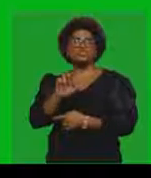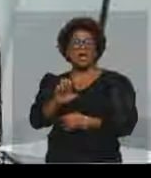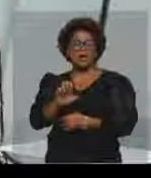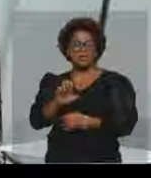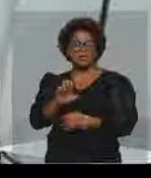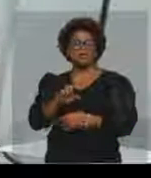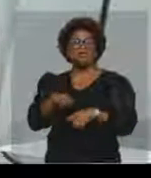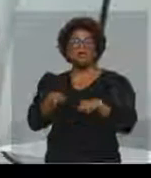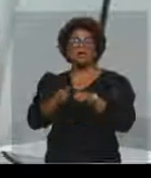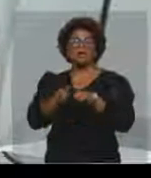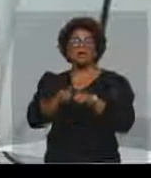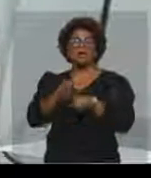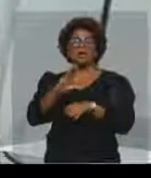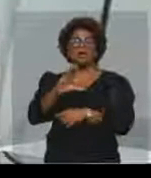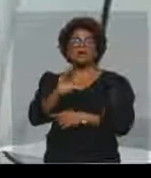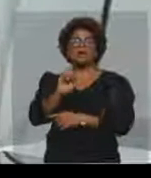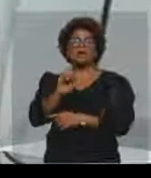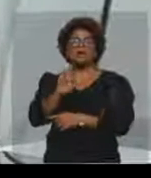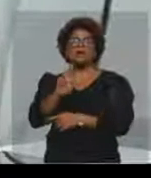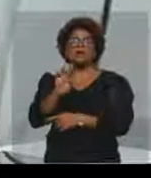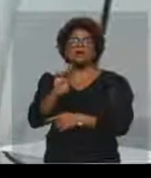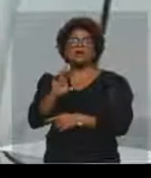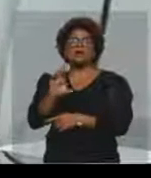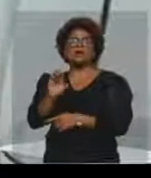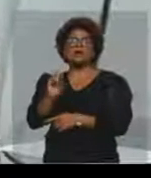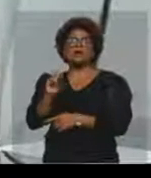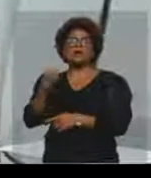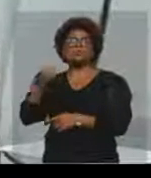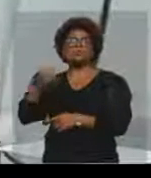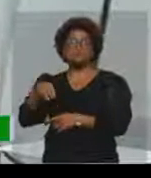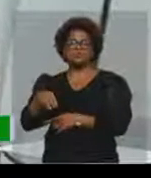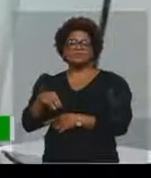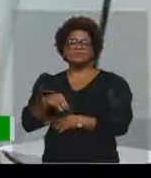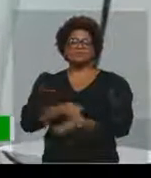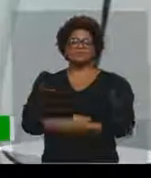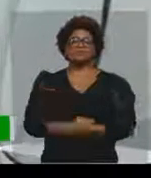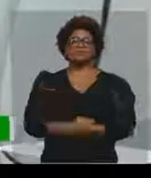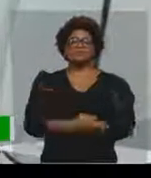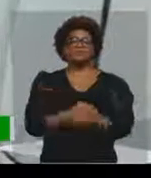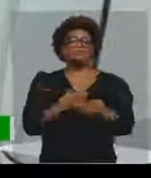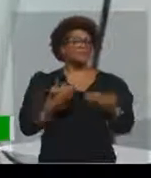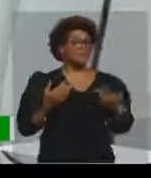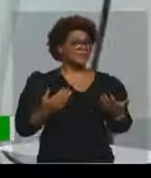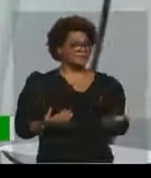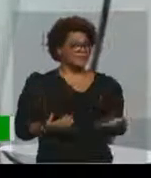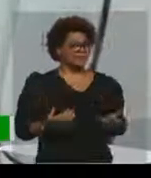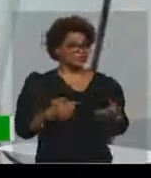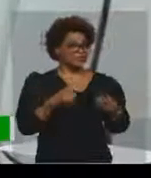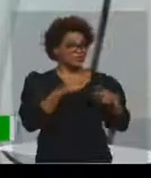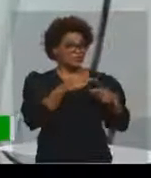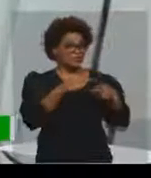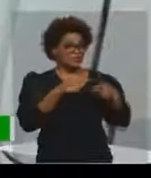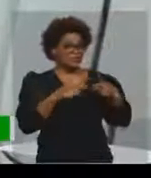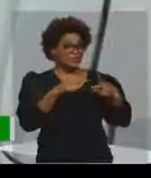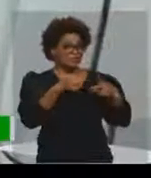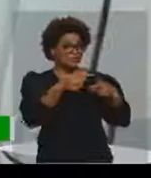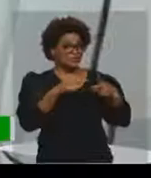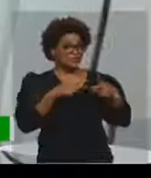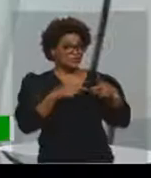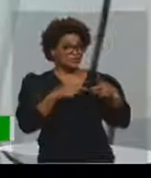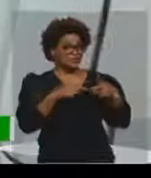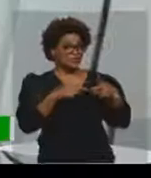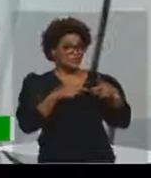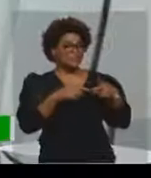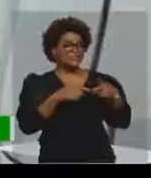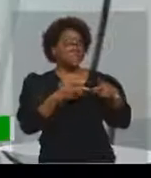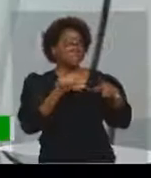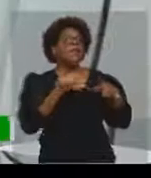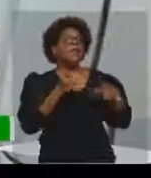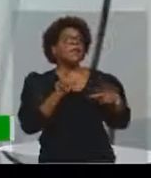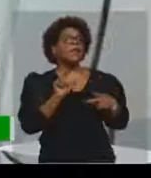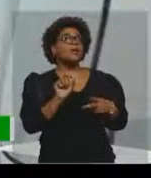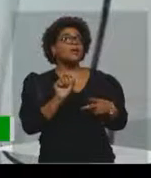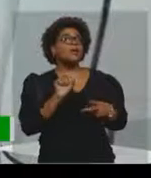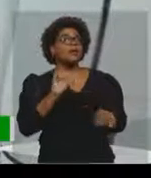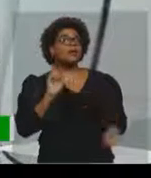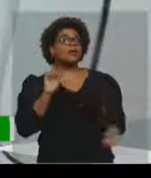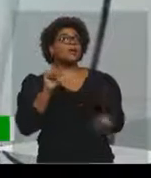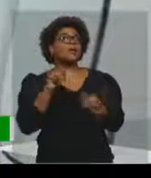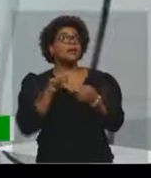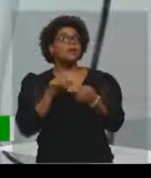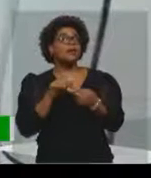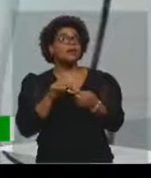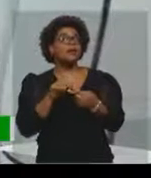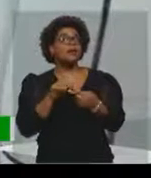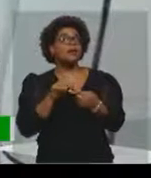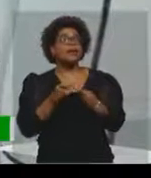a charge quanto o cartoon, eles têm um sentido de fazer uma crítica, né? No caso da